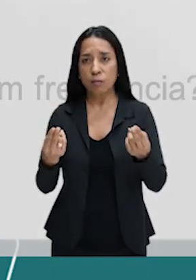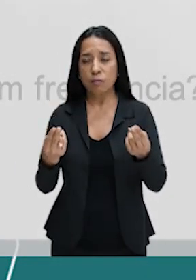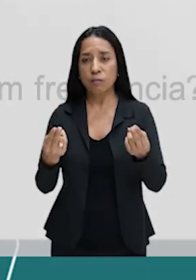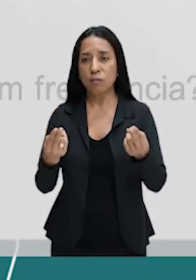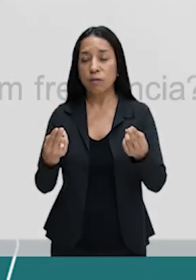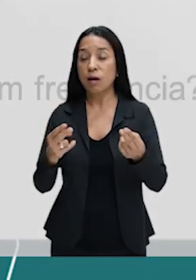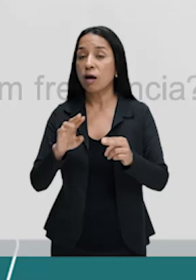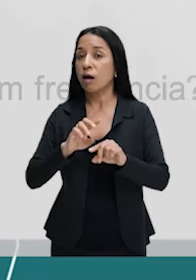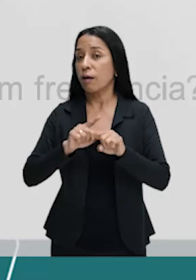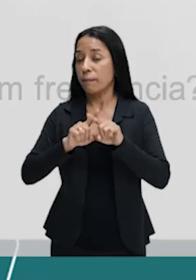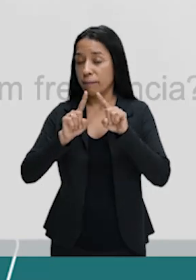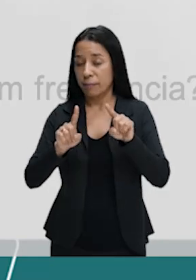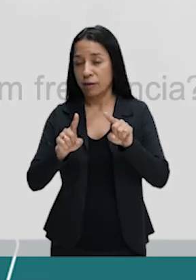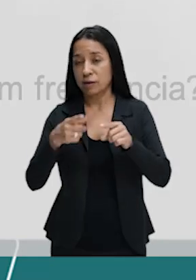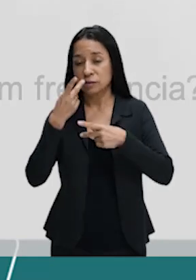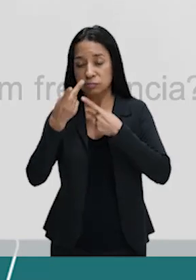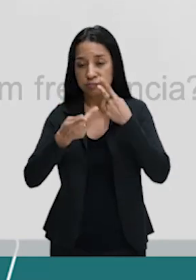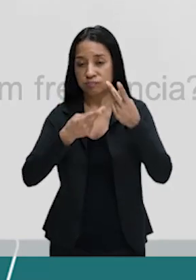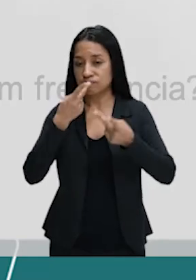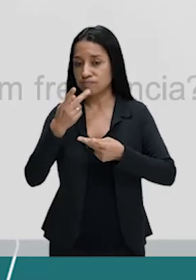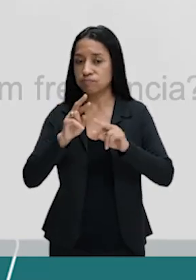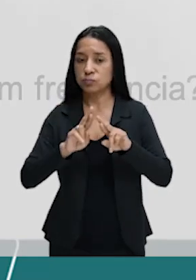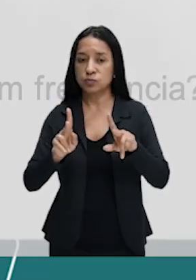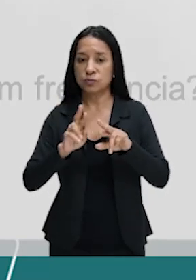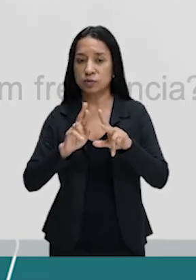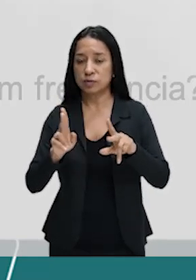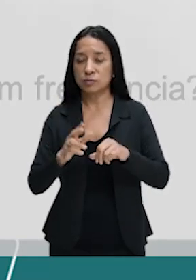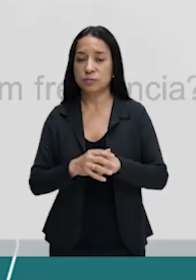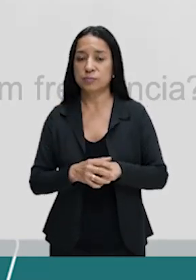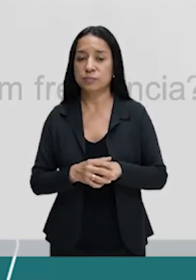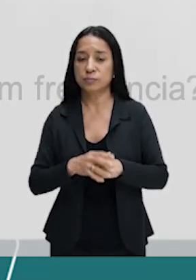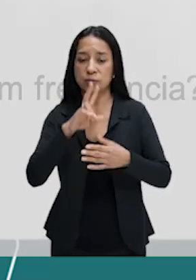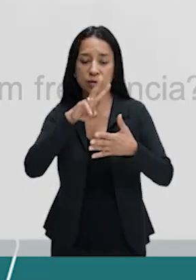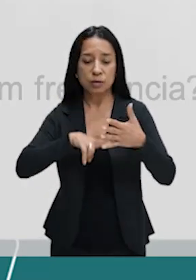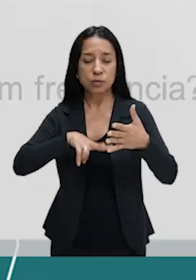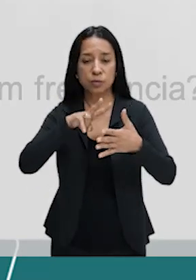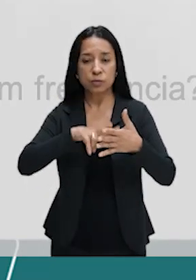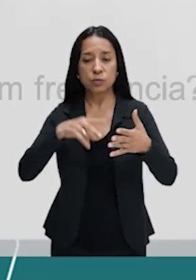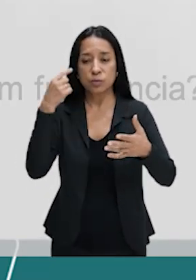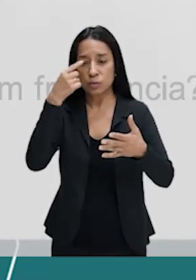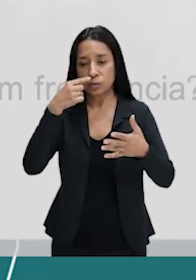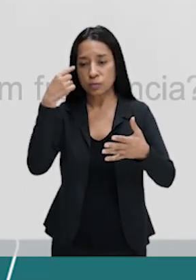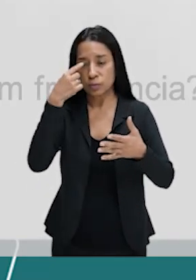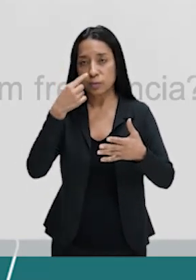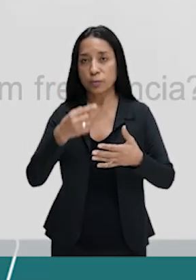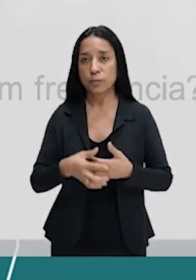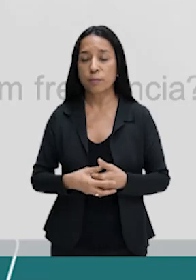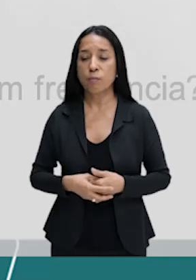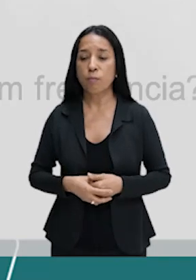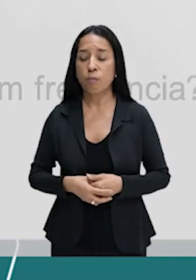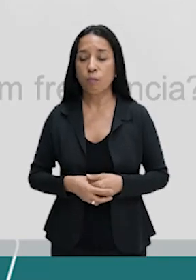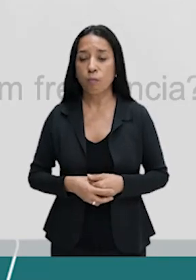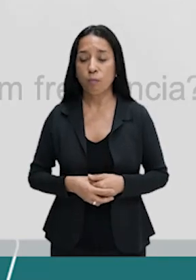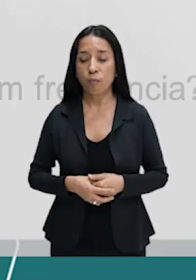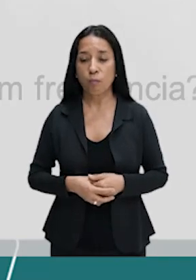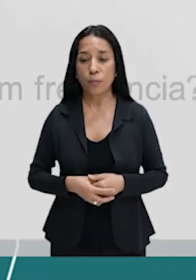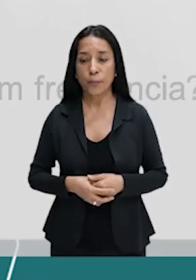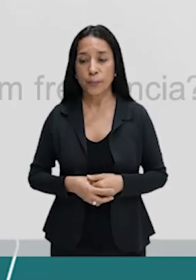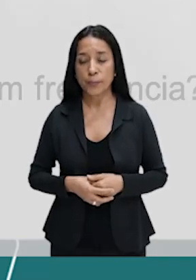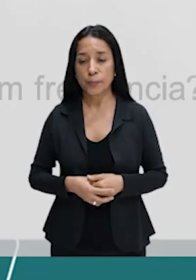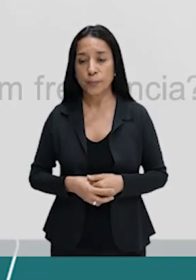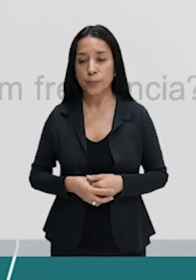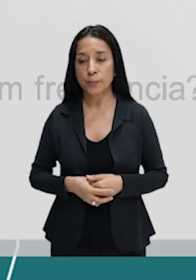ver, ver, tá? Então, yo veo, tú ves, él ve, nosotros